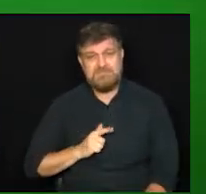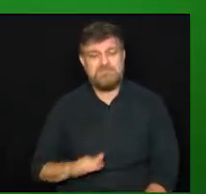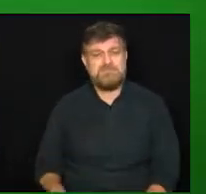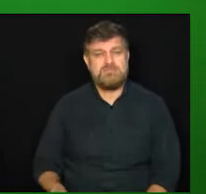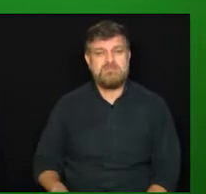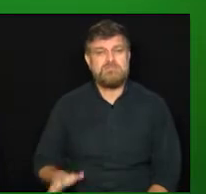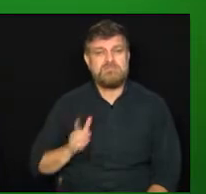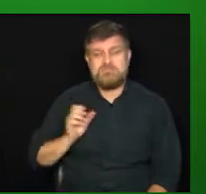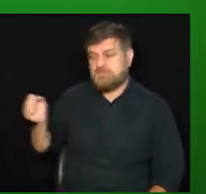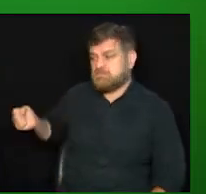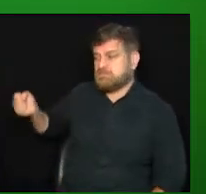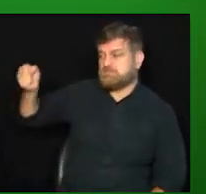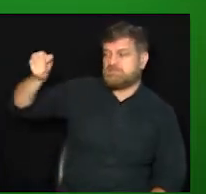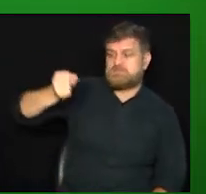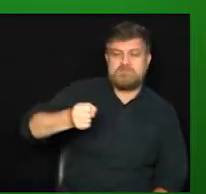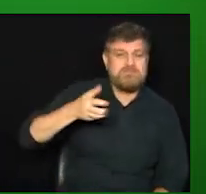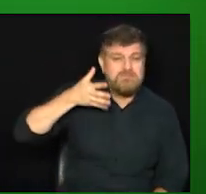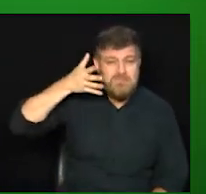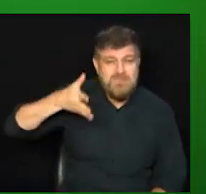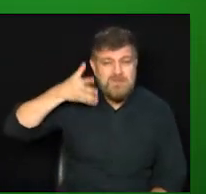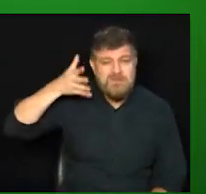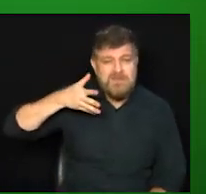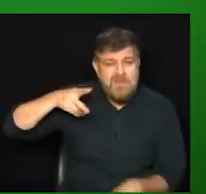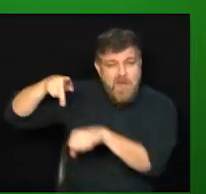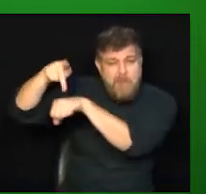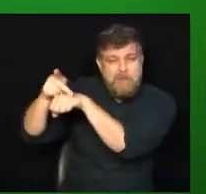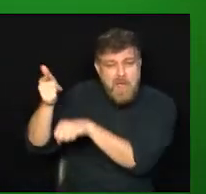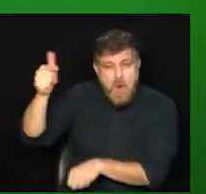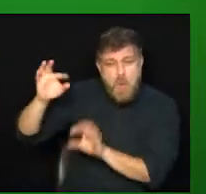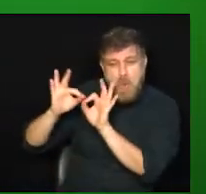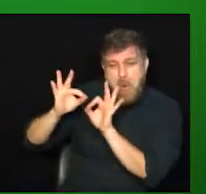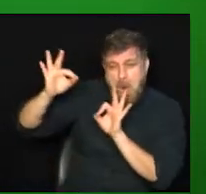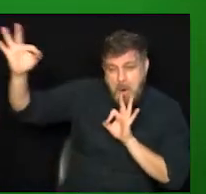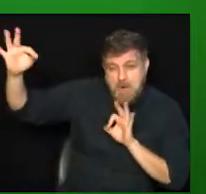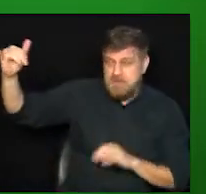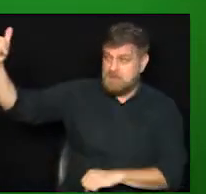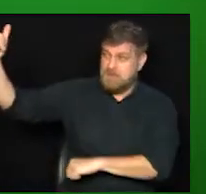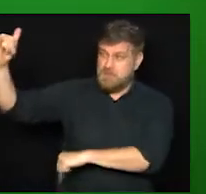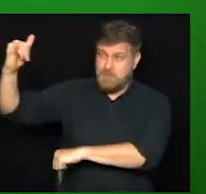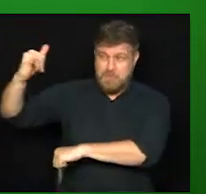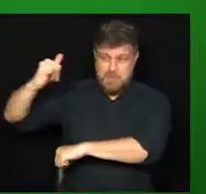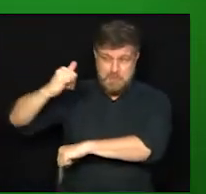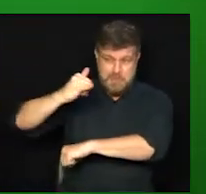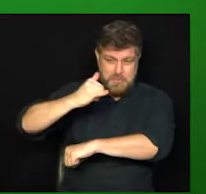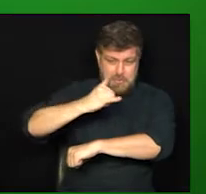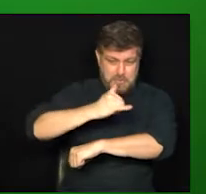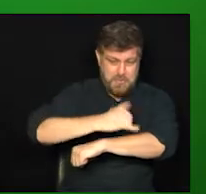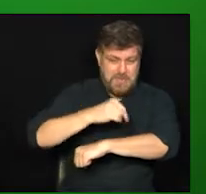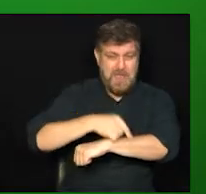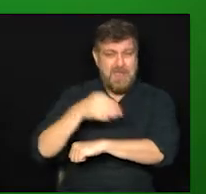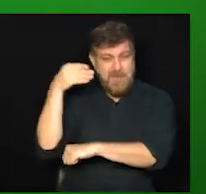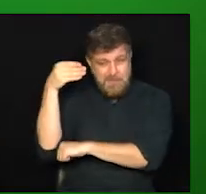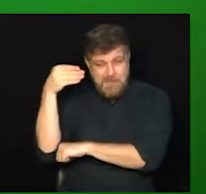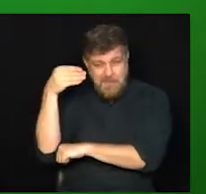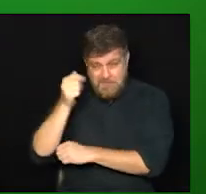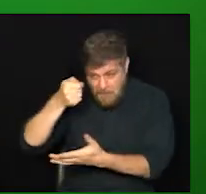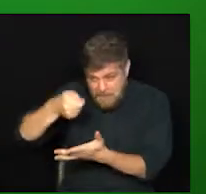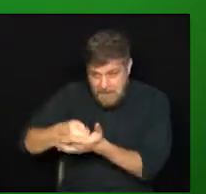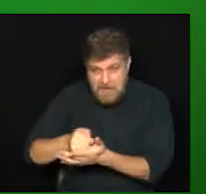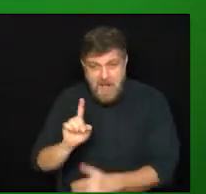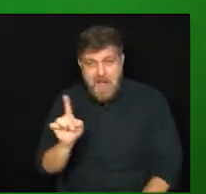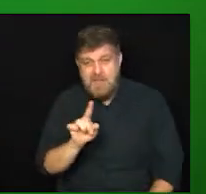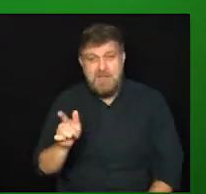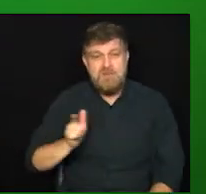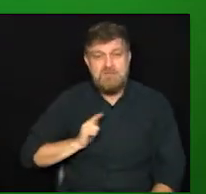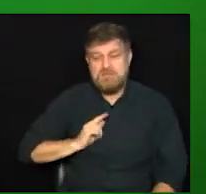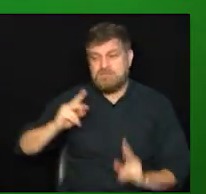o palestrante lá da Europa, dos Estados Unidos, hospedar ele aqui, pagar a primeira classe para ele. Não, vamos mandar um link para